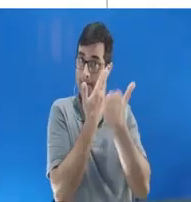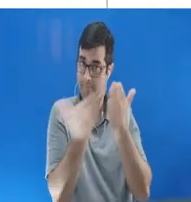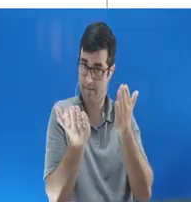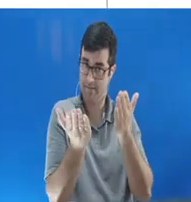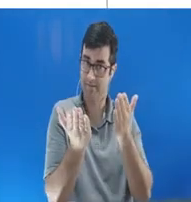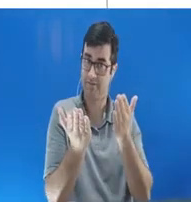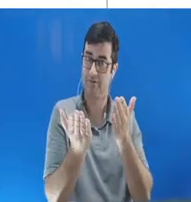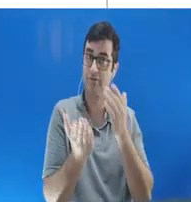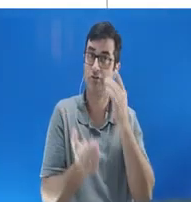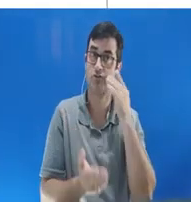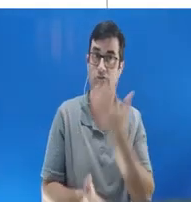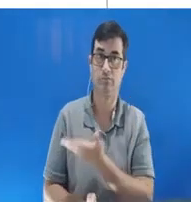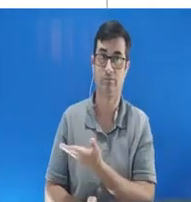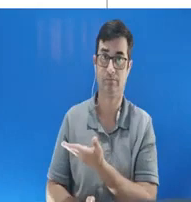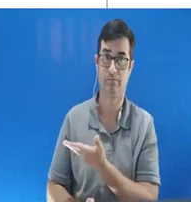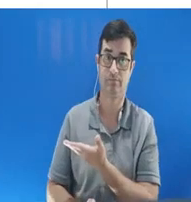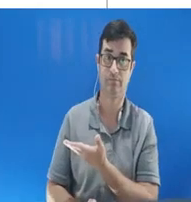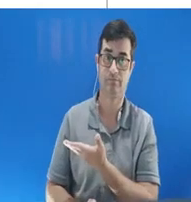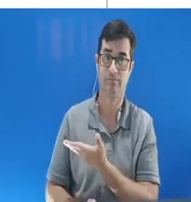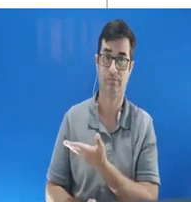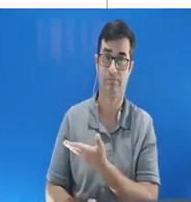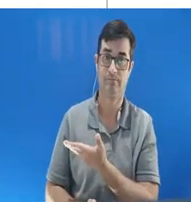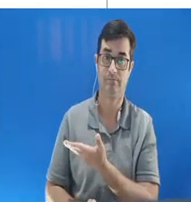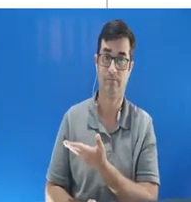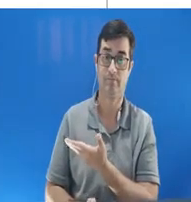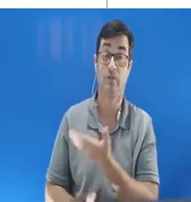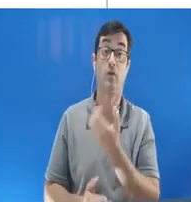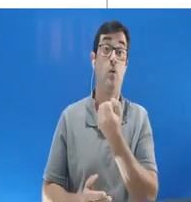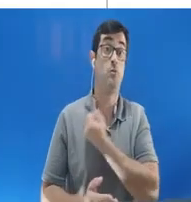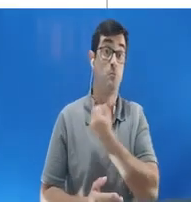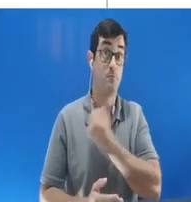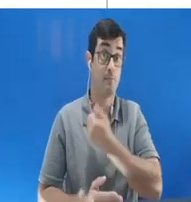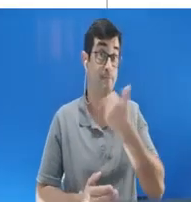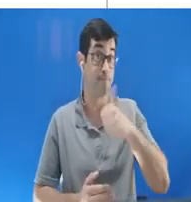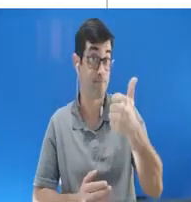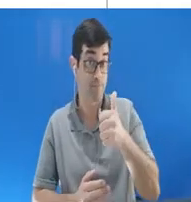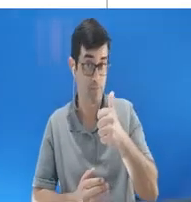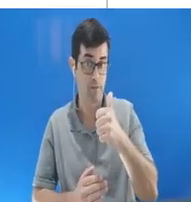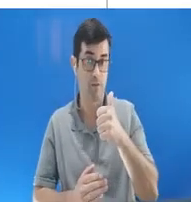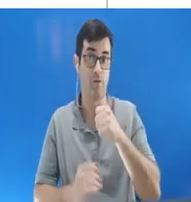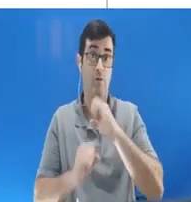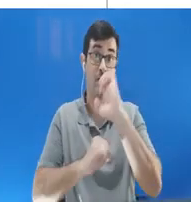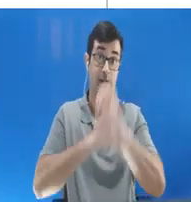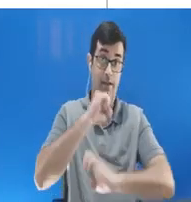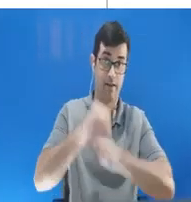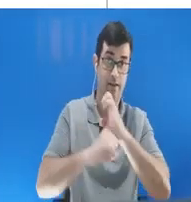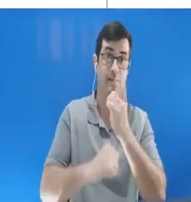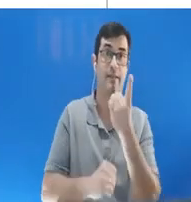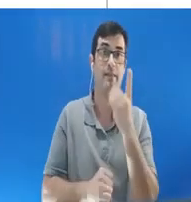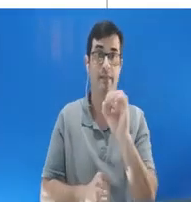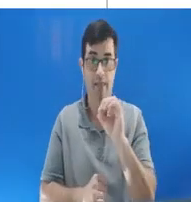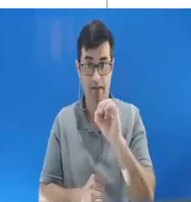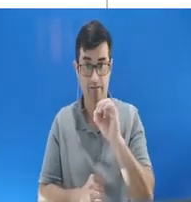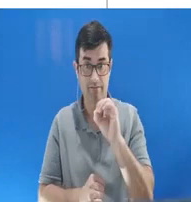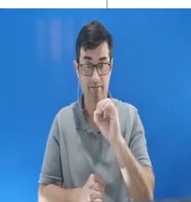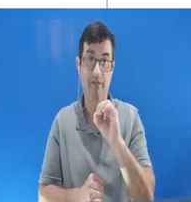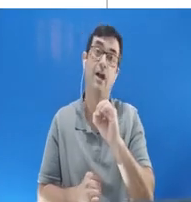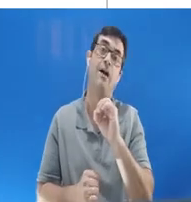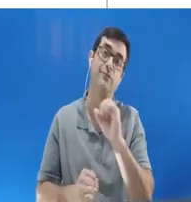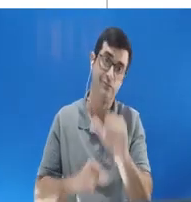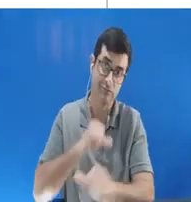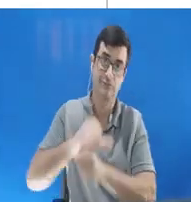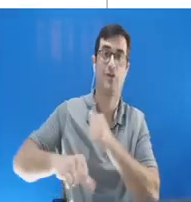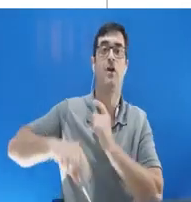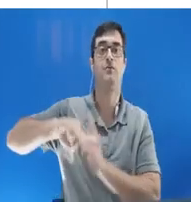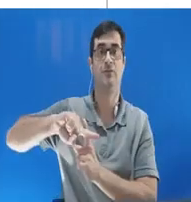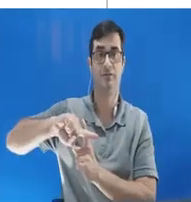assumir esta configuração aqui. Como agora o número de prótons é 11 e o número de elétrons é 10, ele assume uma